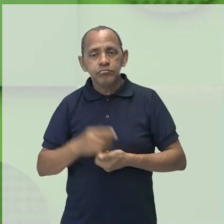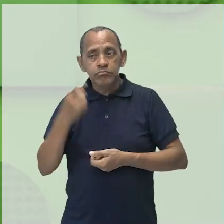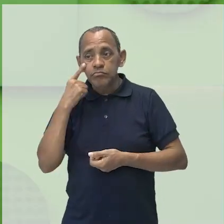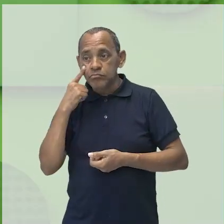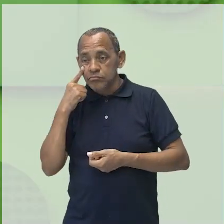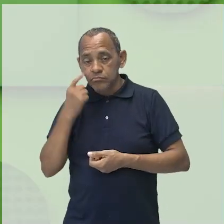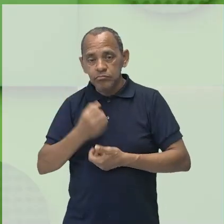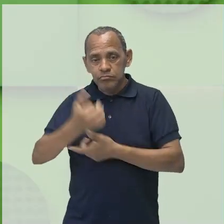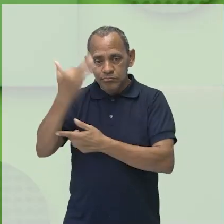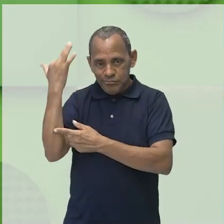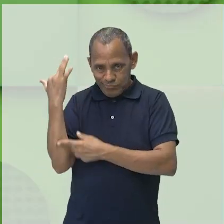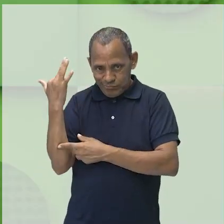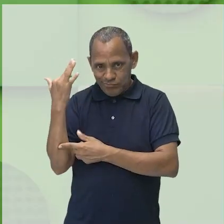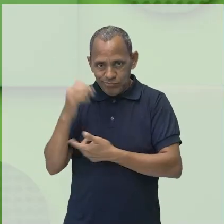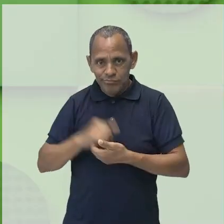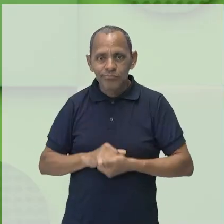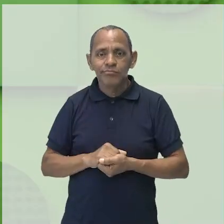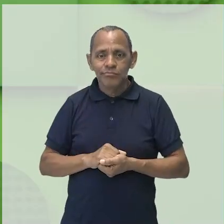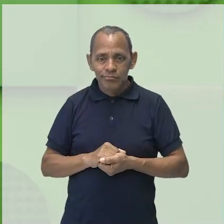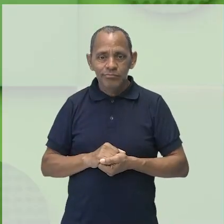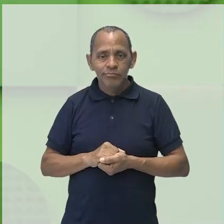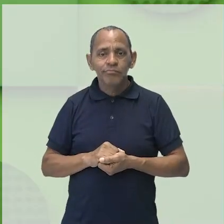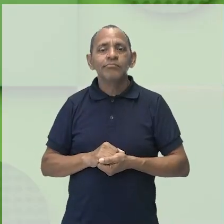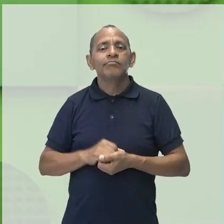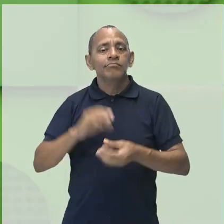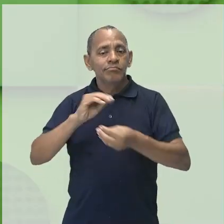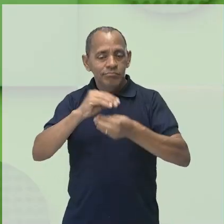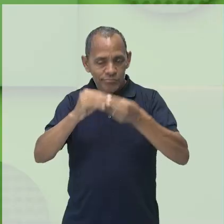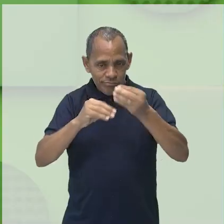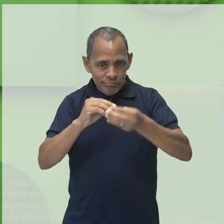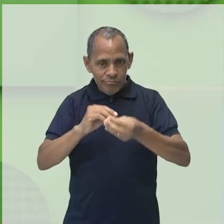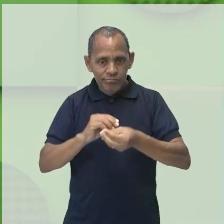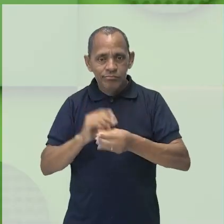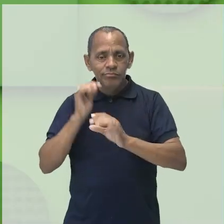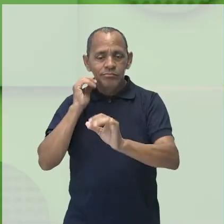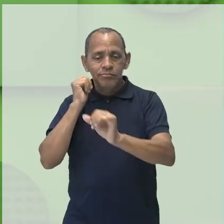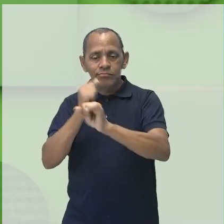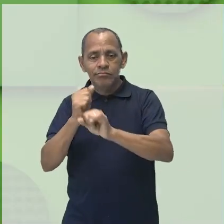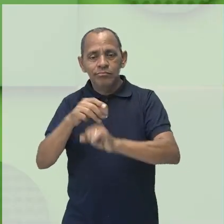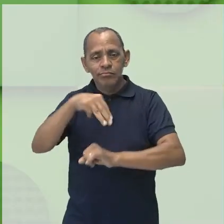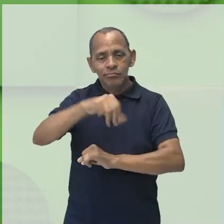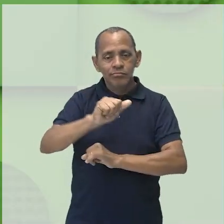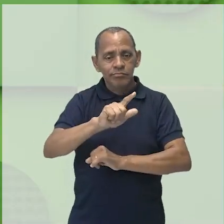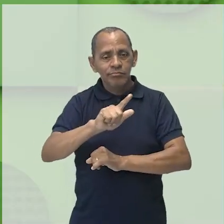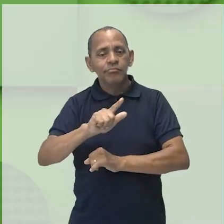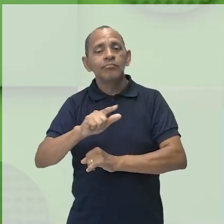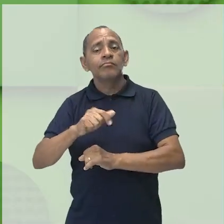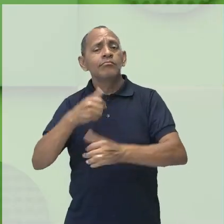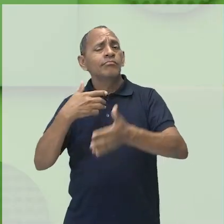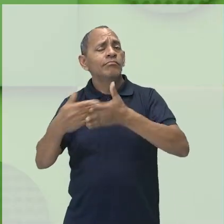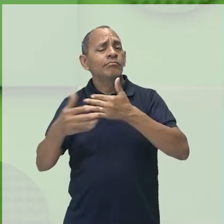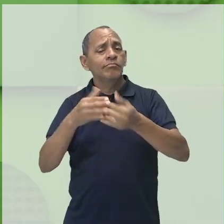Avogadro representa a quantidade de partículas medidas em mol de qualquer substância.